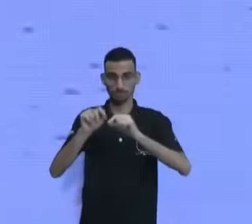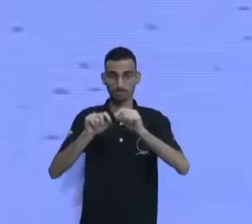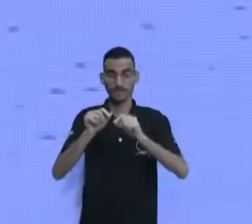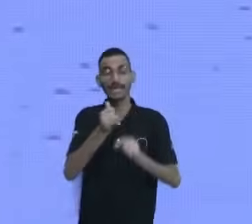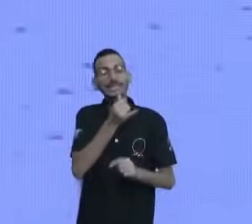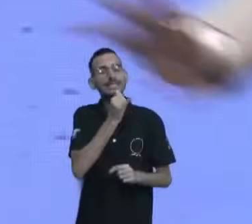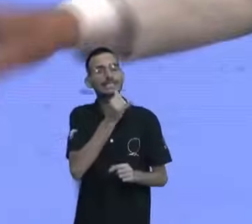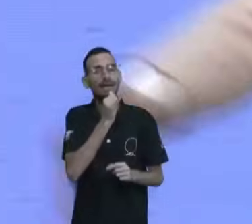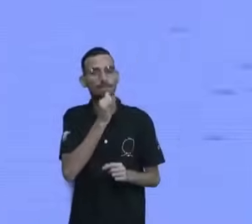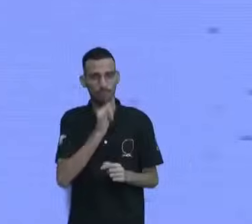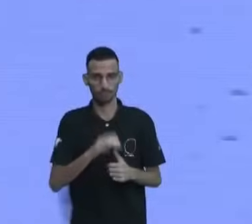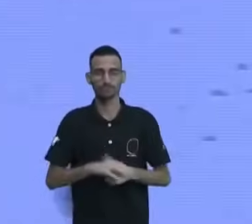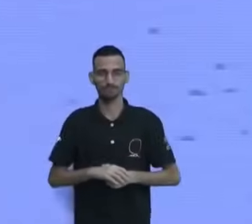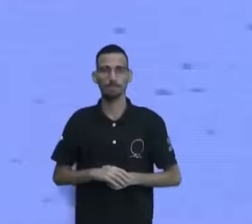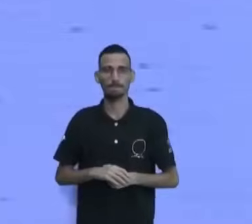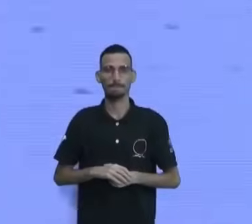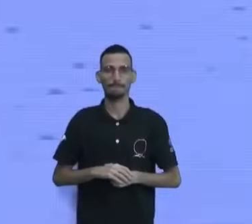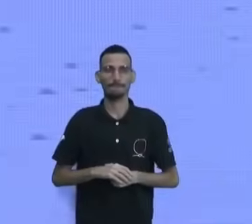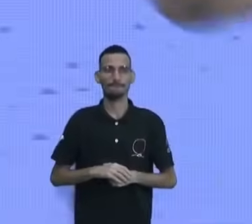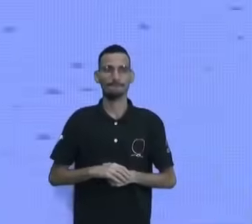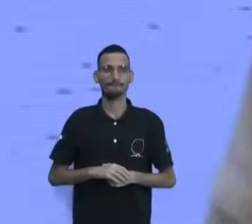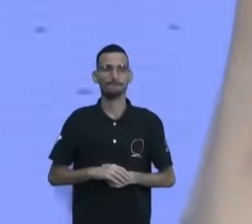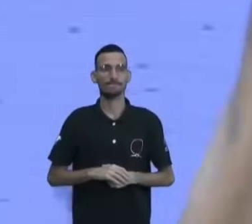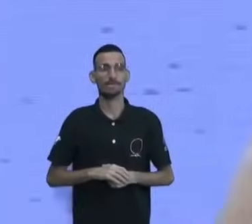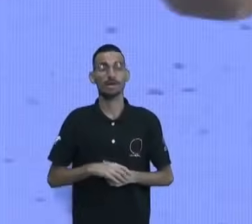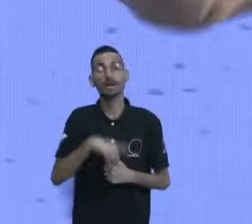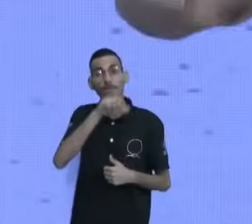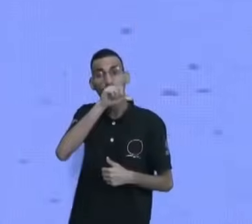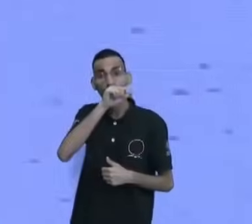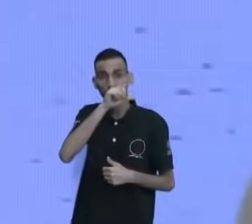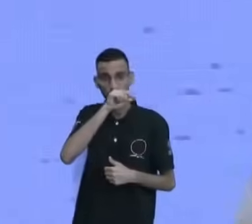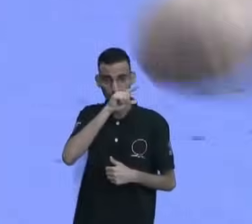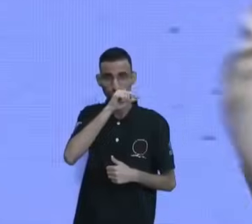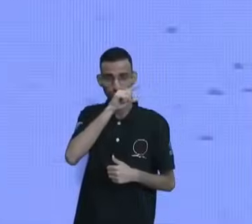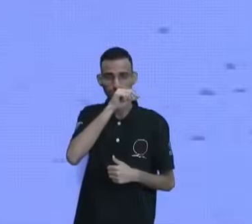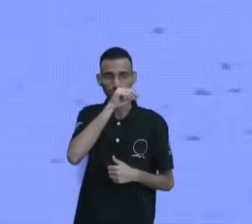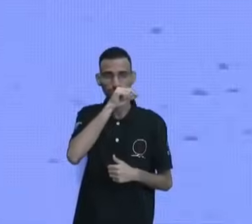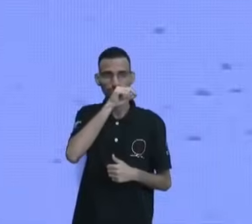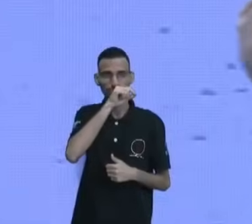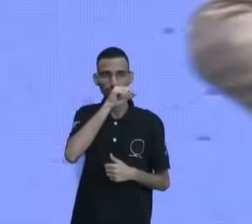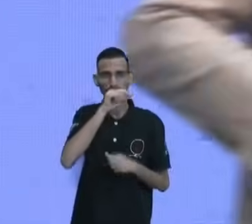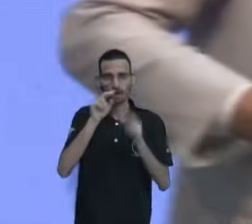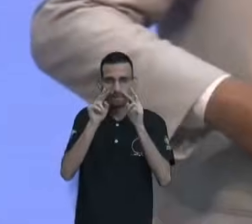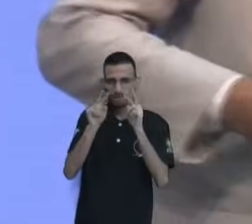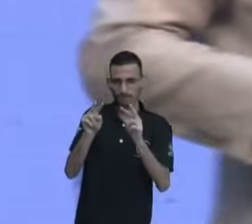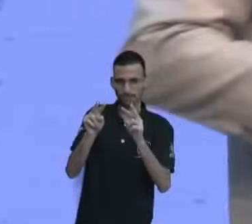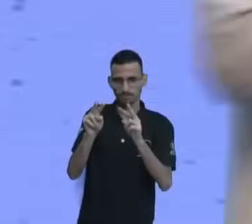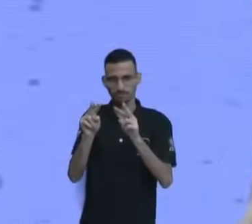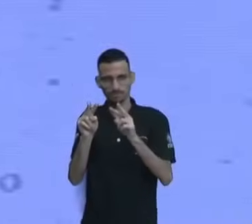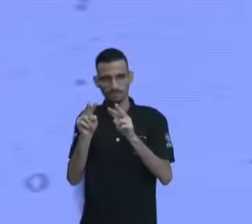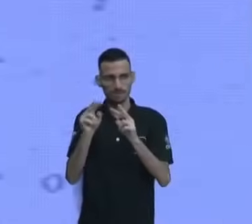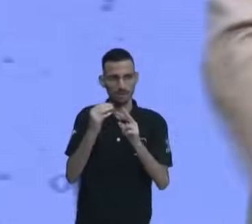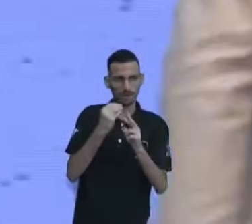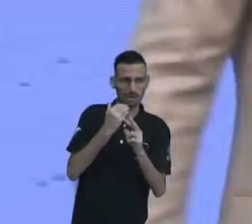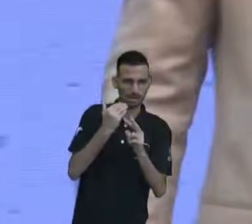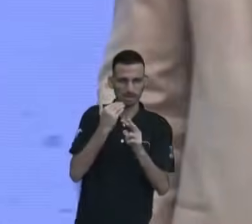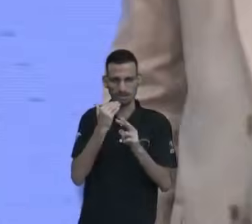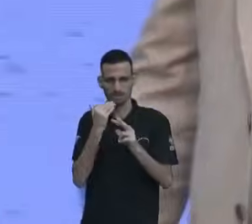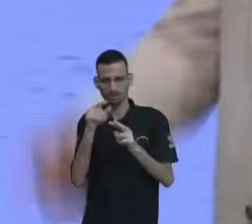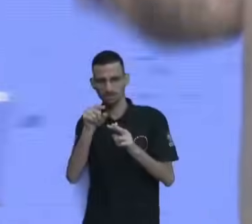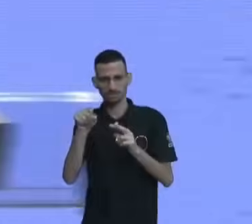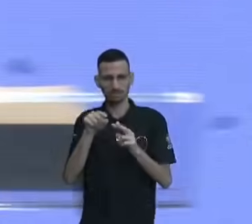tá com defeito eu tenho uma aqui que é boa me paga a diferença ele pegava aquela que dizer que tava com defeito passava para outro maior